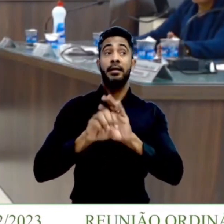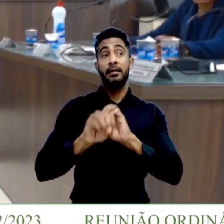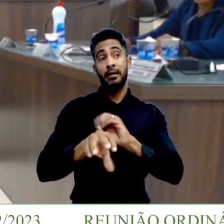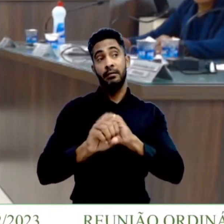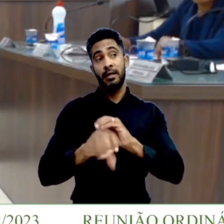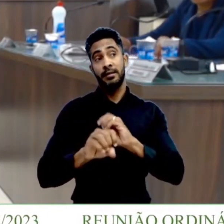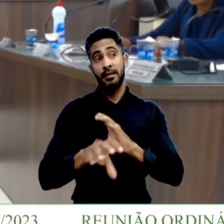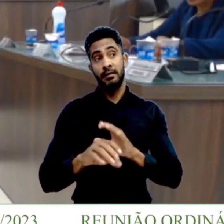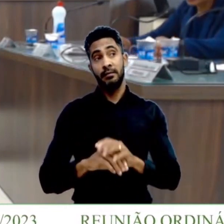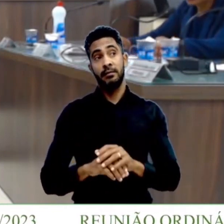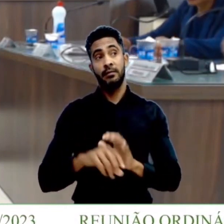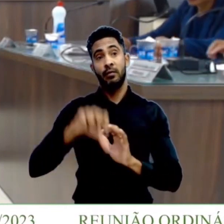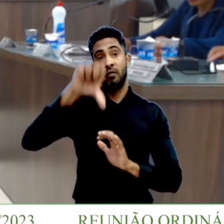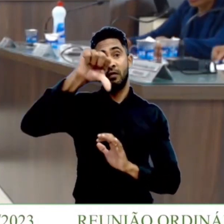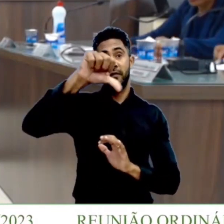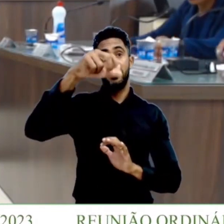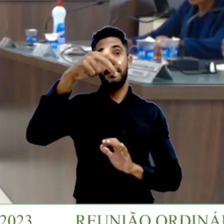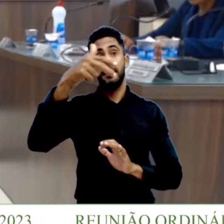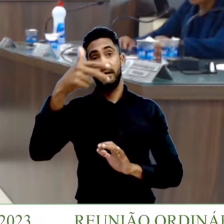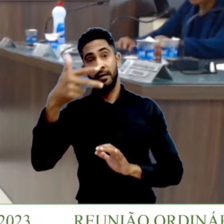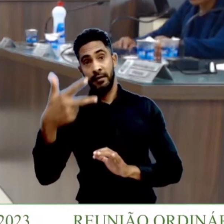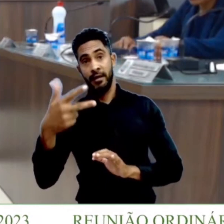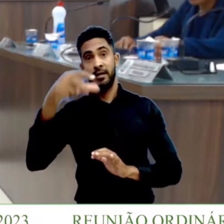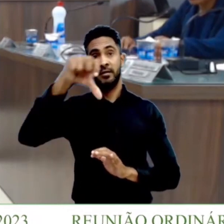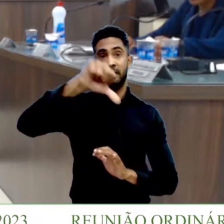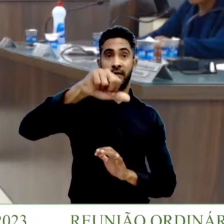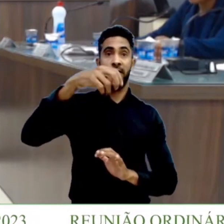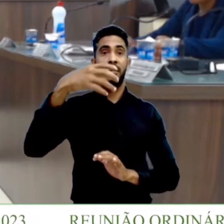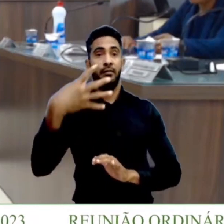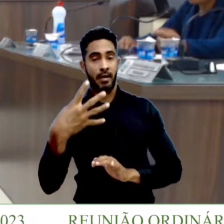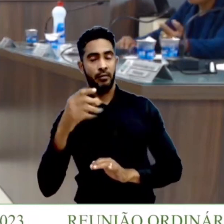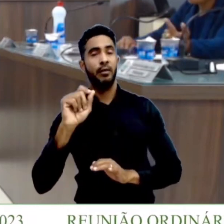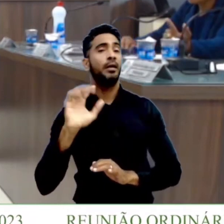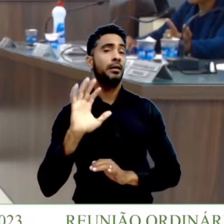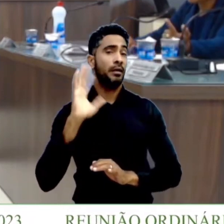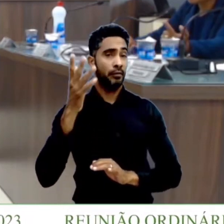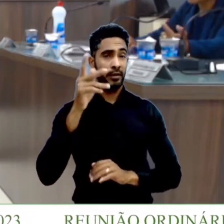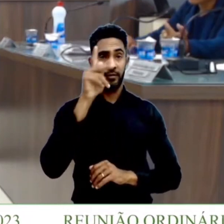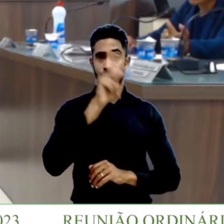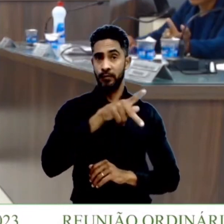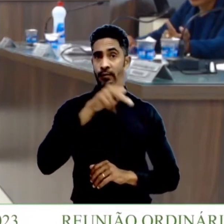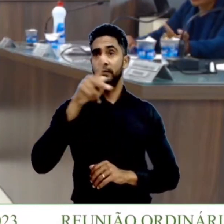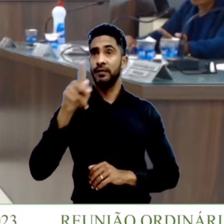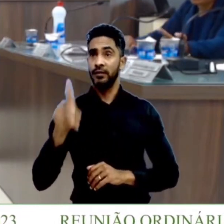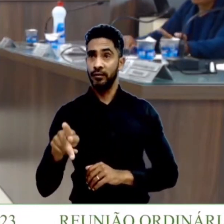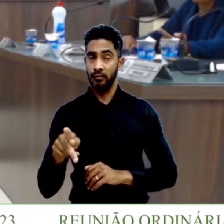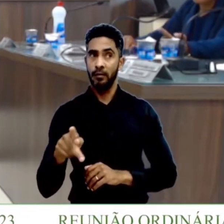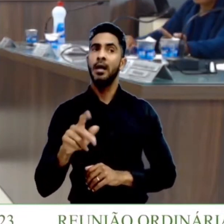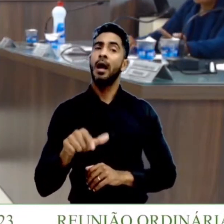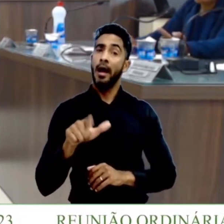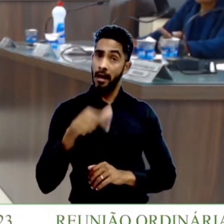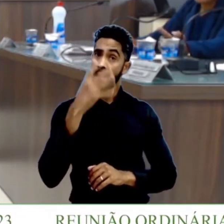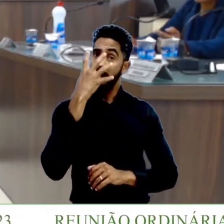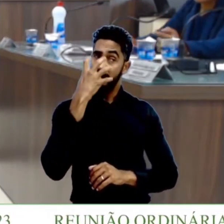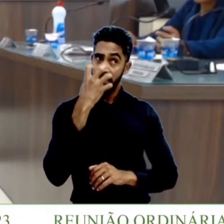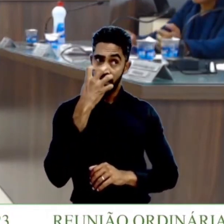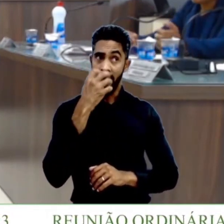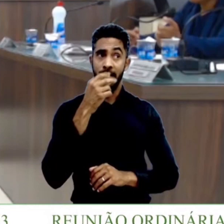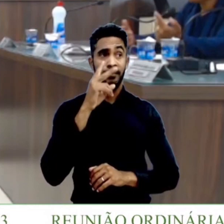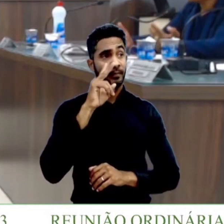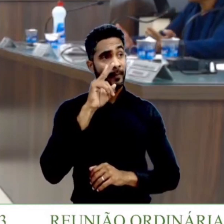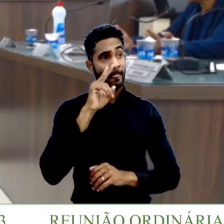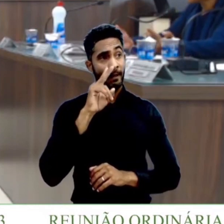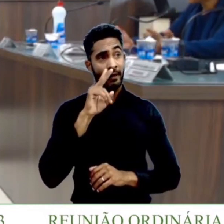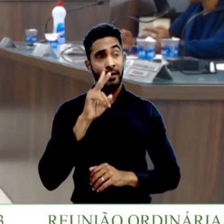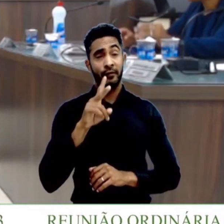educação, que é a lei 93/94. Então, o que, que acontece? O professor, isso é grave, eu vejo que isso aí é